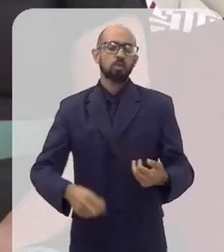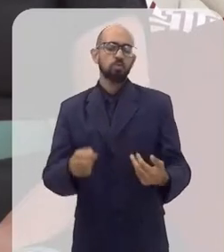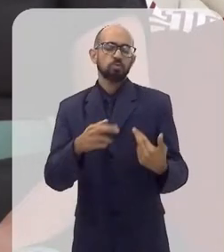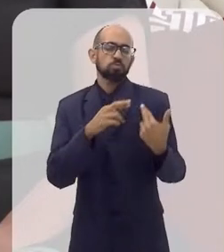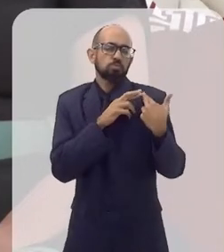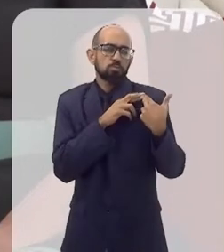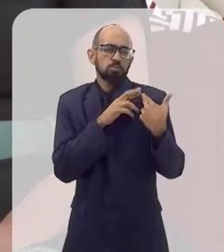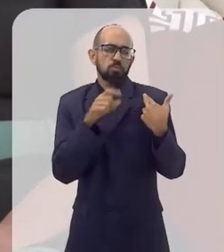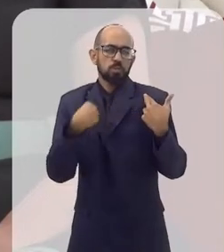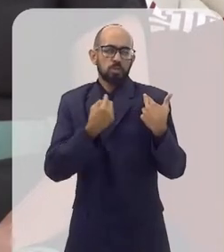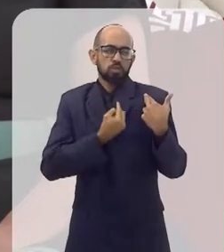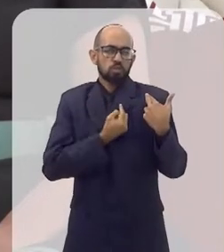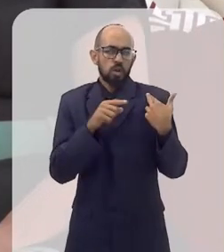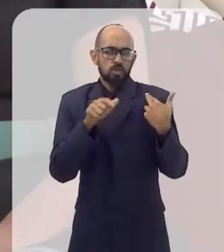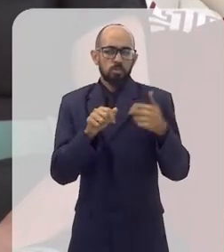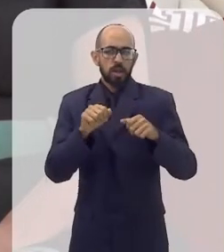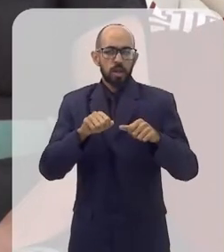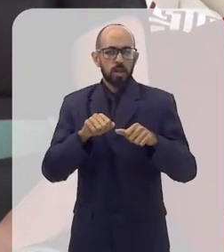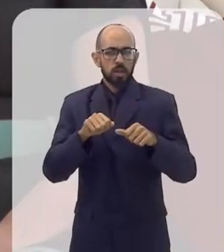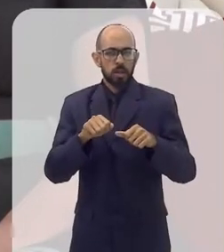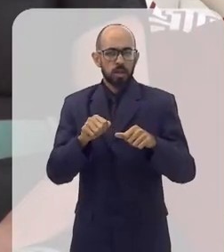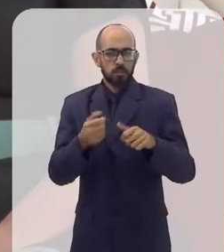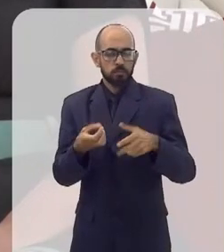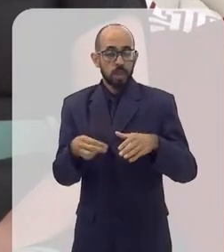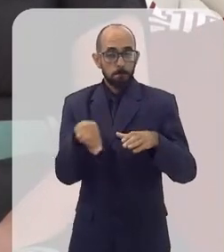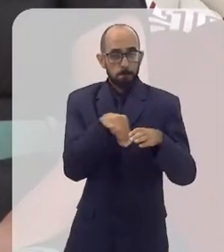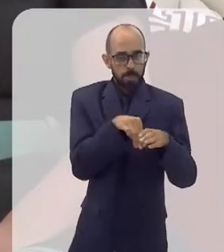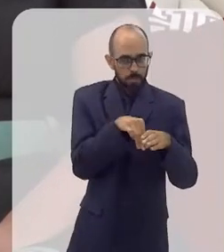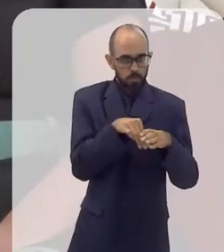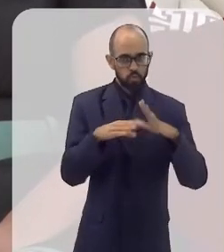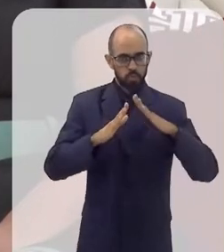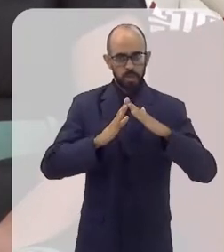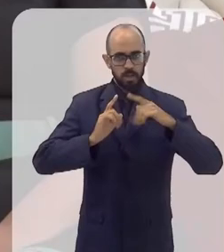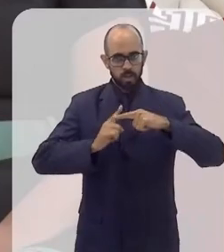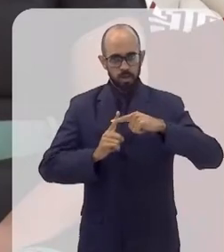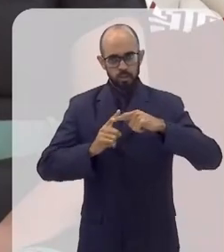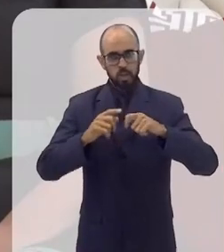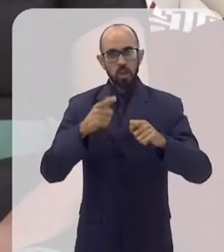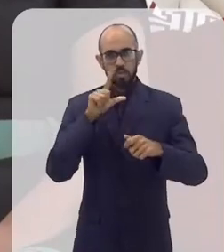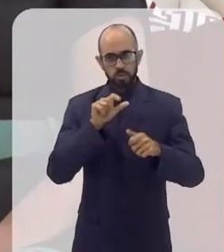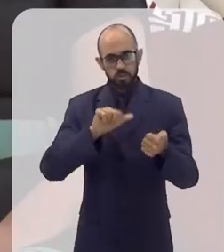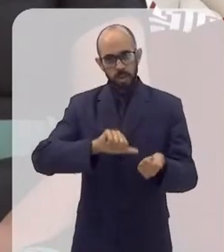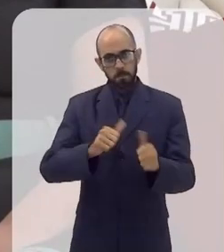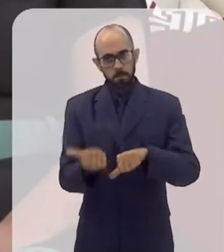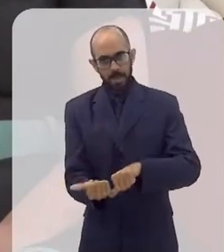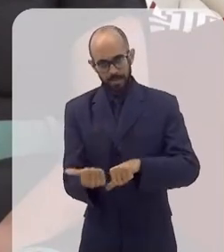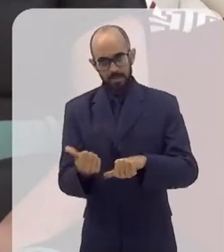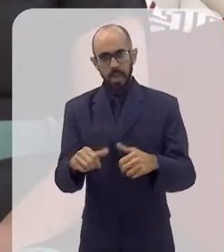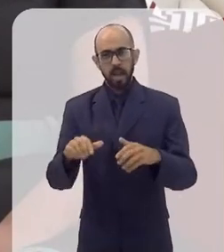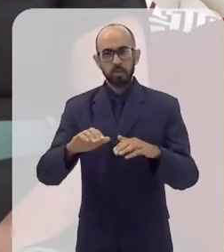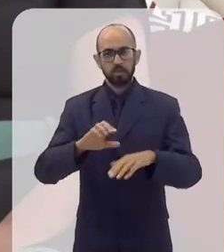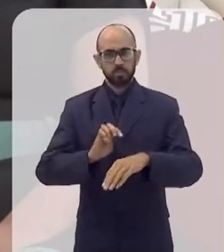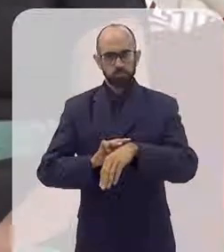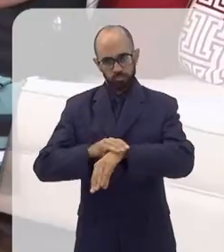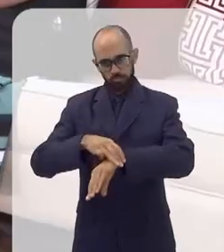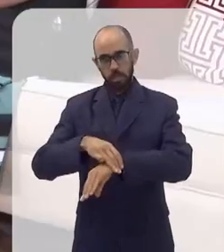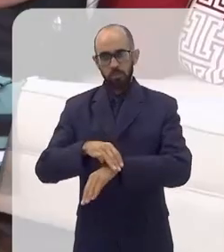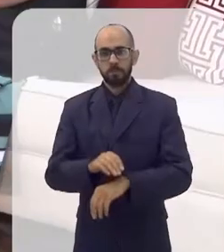os compromissos que as pessoas devem fazer para se tornarem membros da igreja e poderem ser batizados na igreja de Jesus